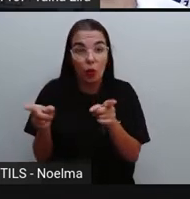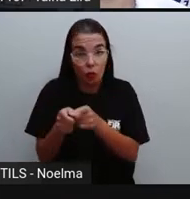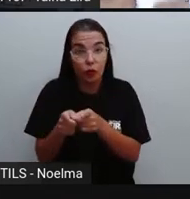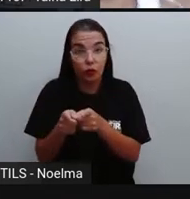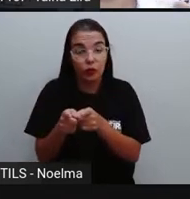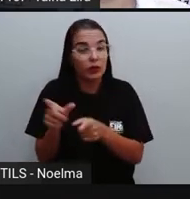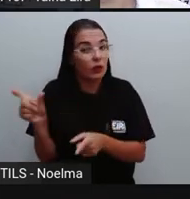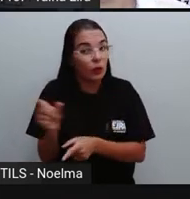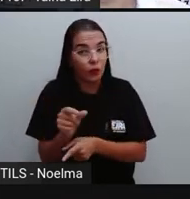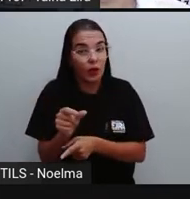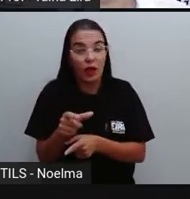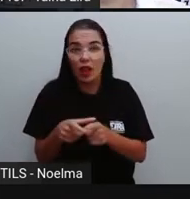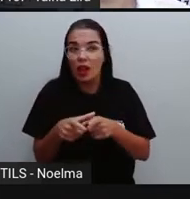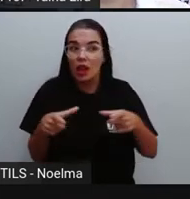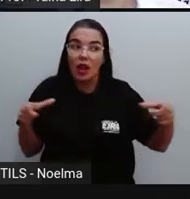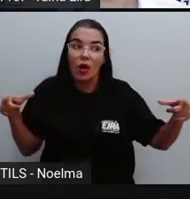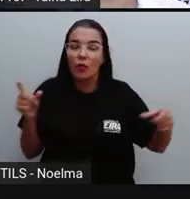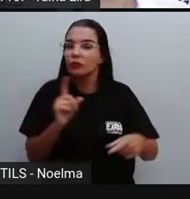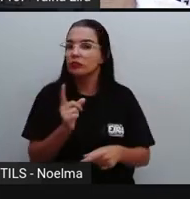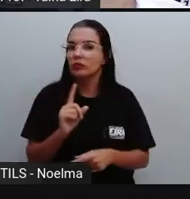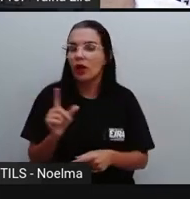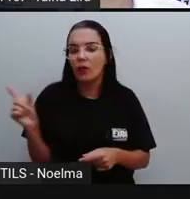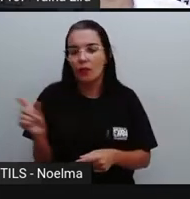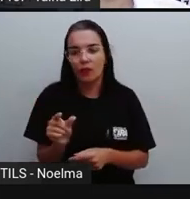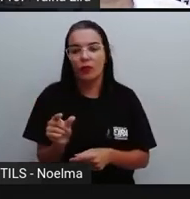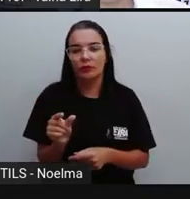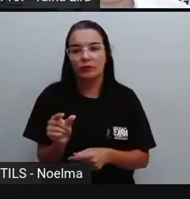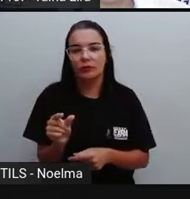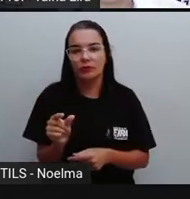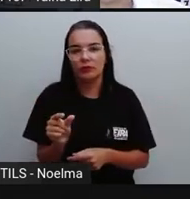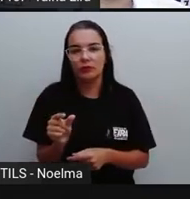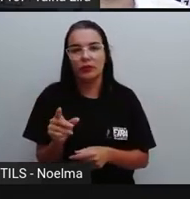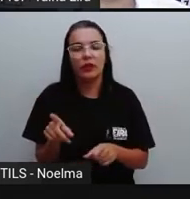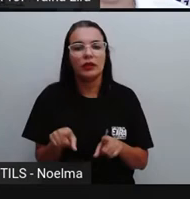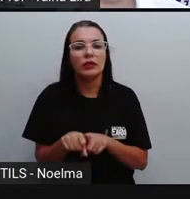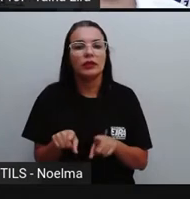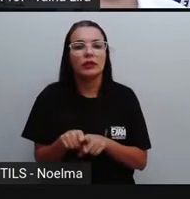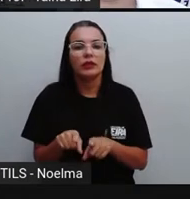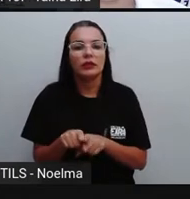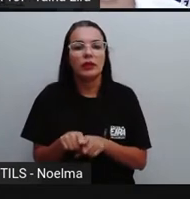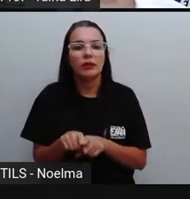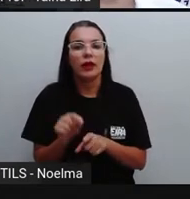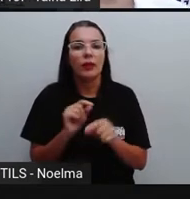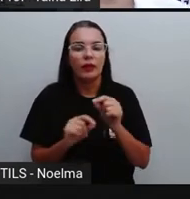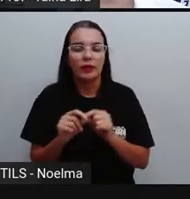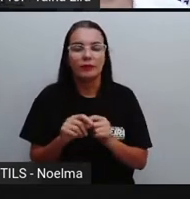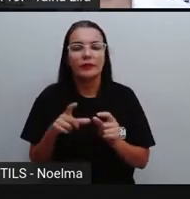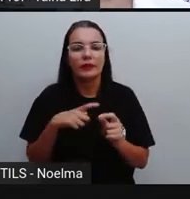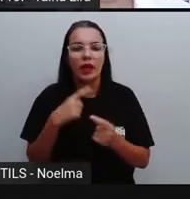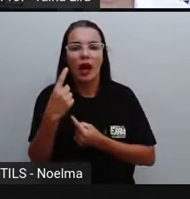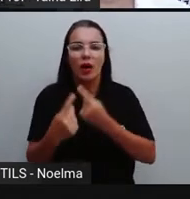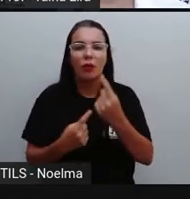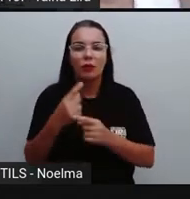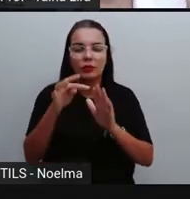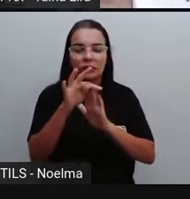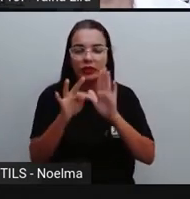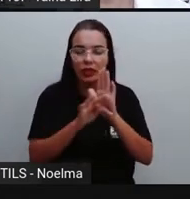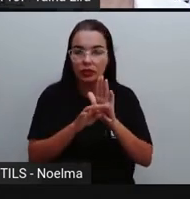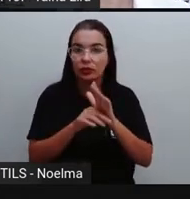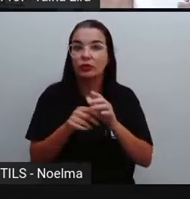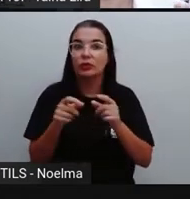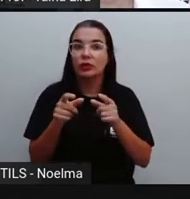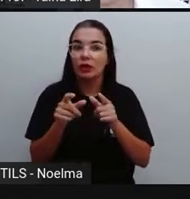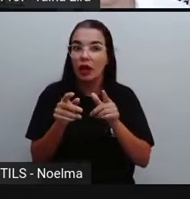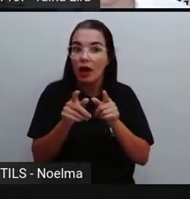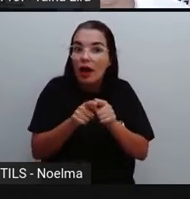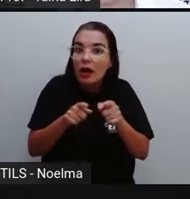um texto longo. Lembram, nós já vimos alguns textos ali que são maiores. Por exemplo, um conto de fadas é um